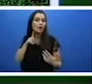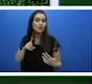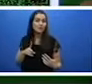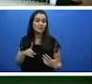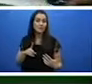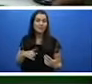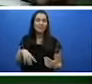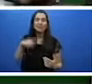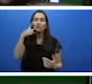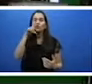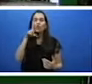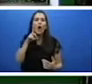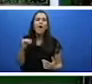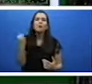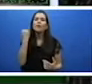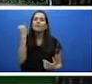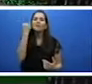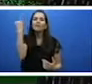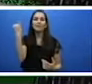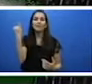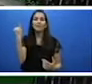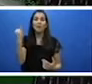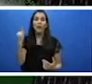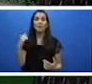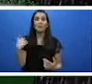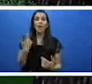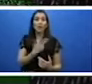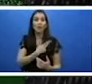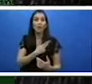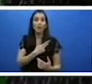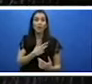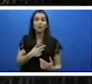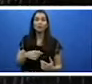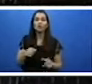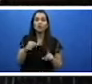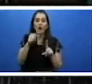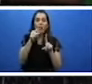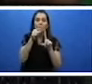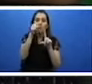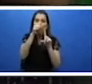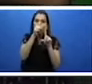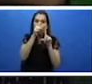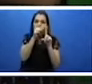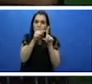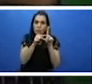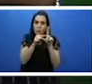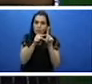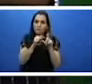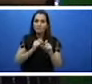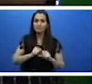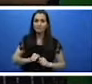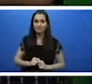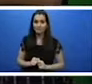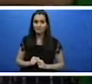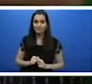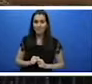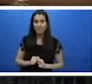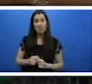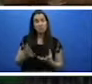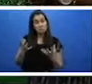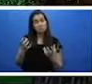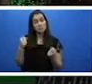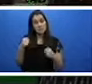suando, gente, nós estamos resfriando o nosso corpo, tá? Que precisa